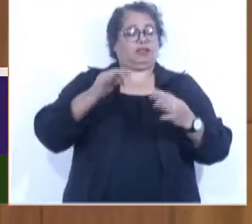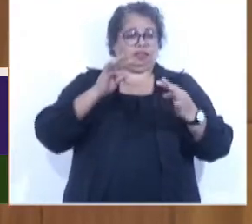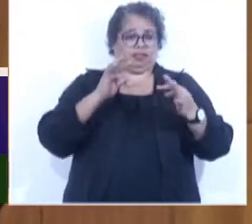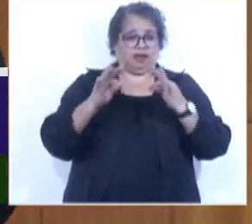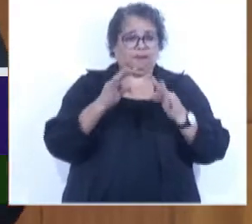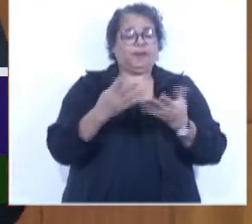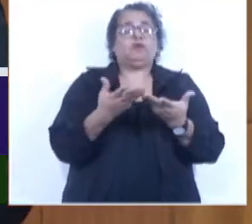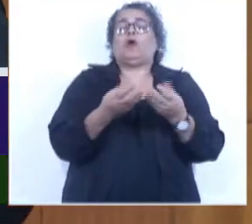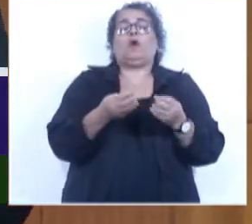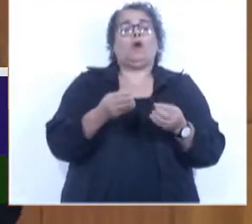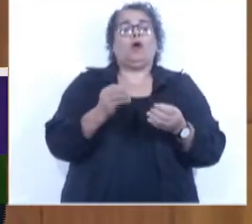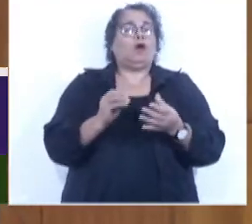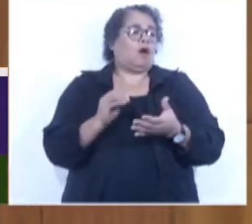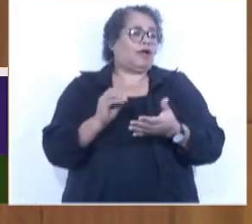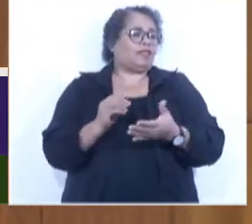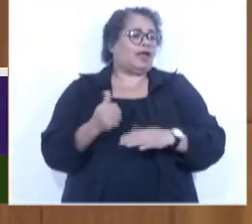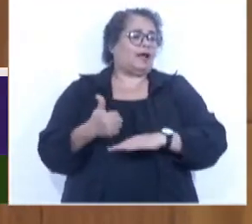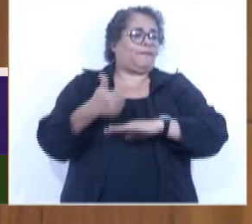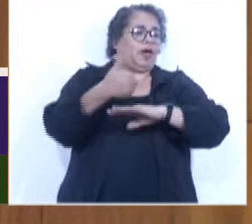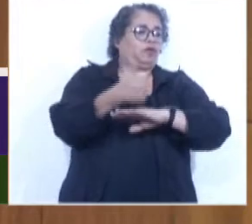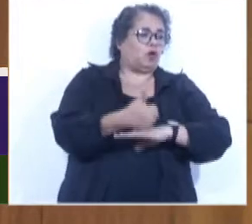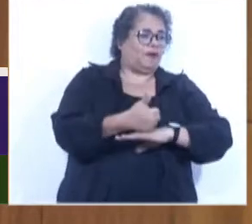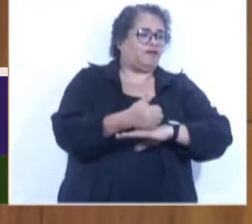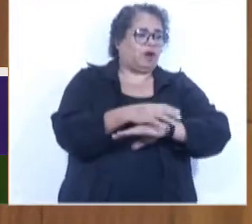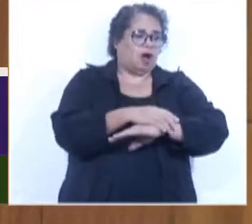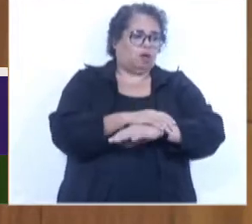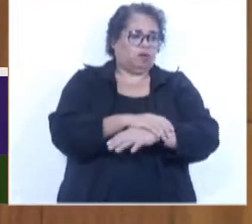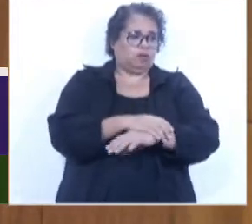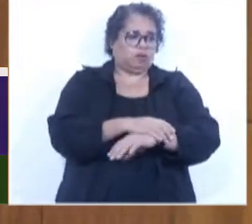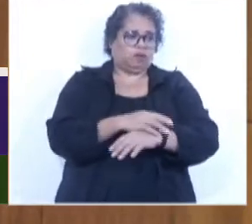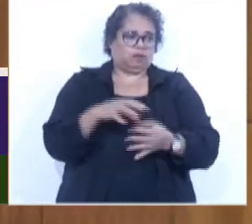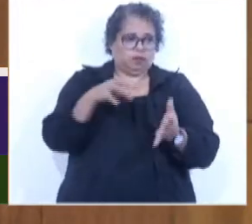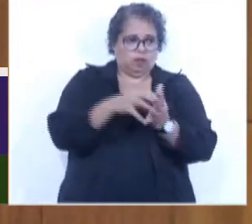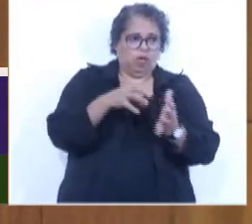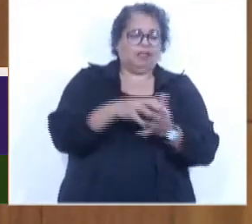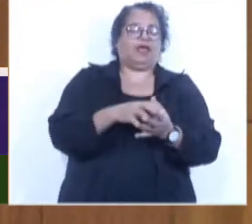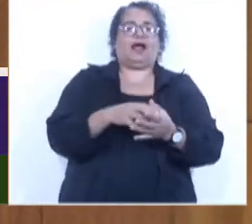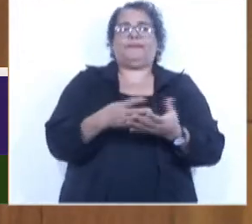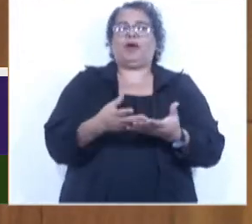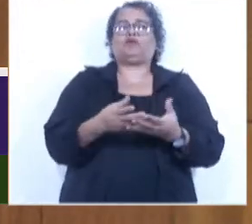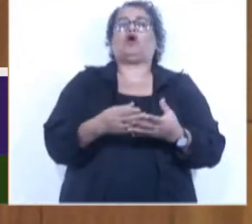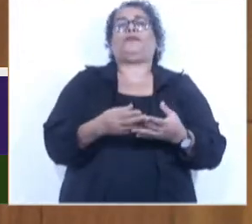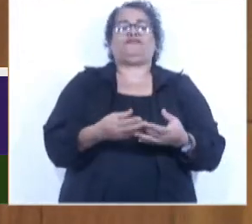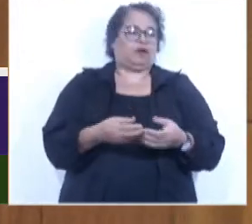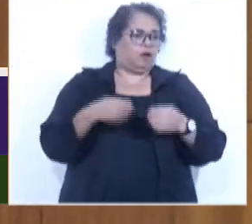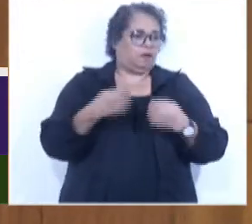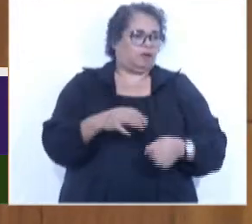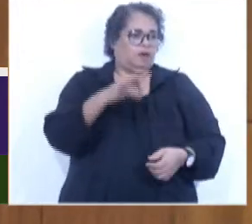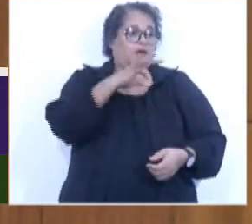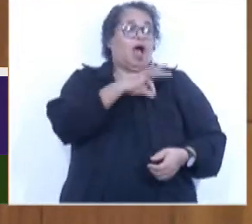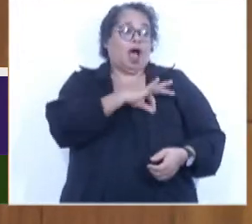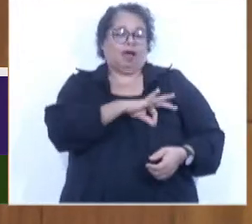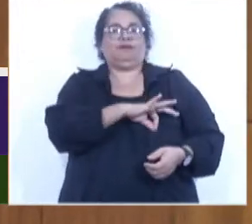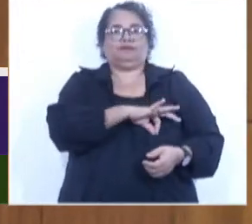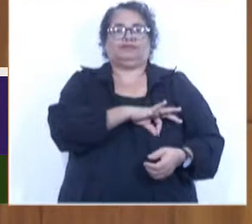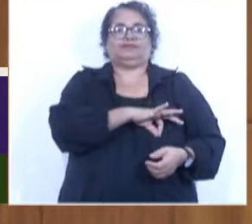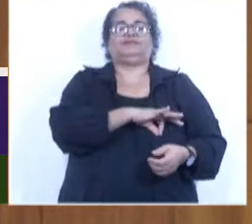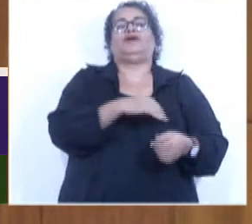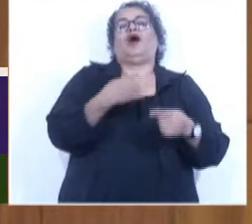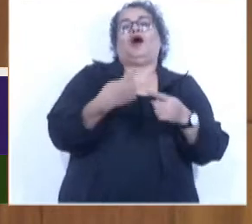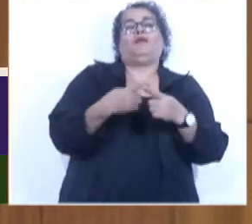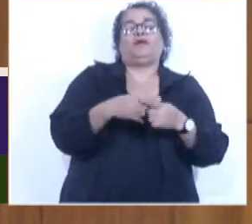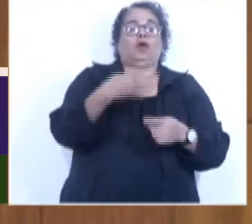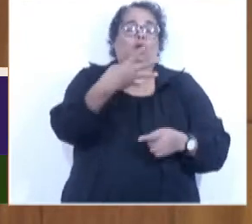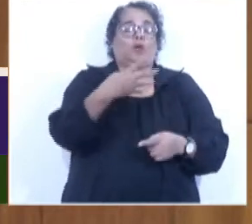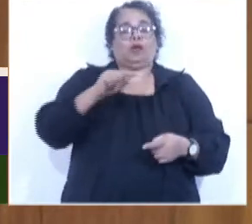que estabelece o piso salarial para essas categorias é um piso a princípio no valor de 4.800